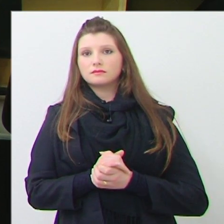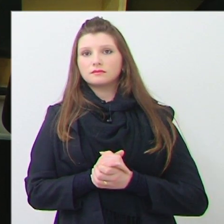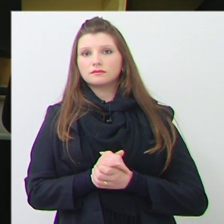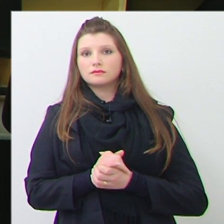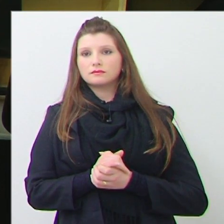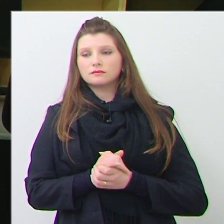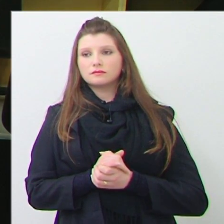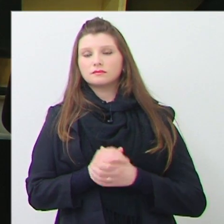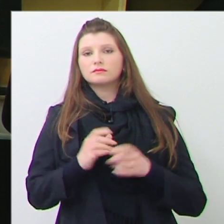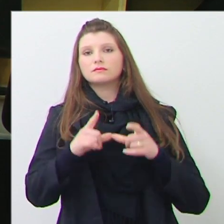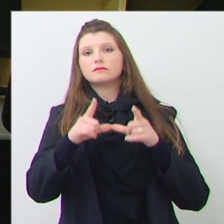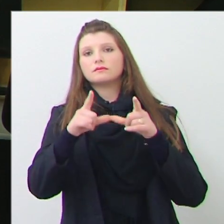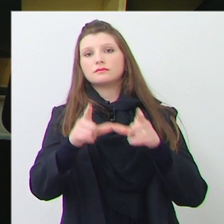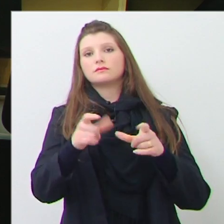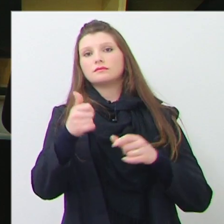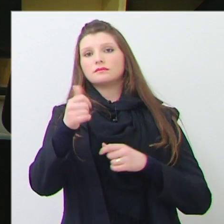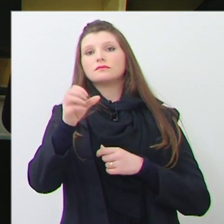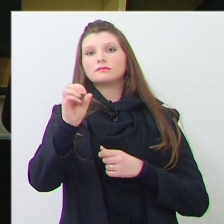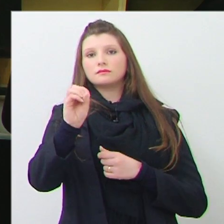Requerimento